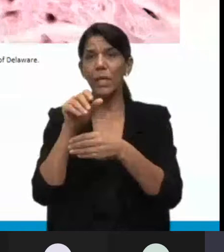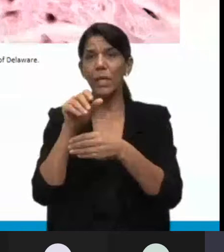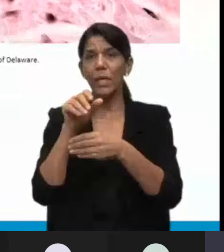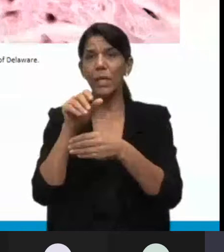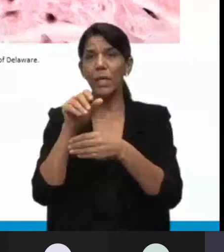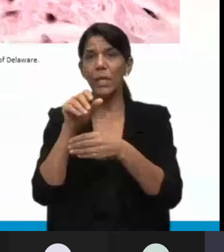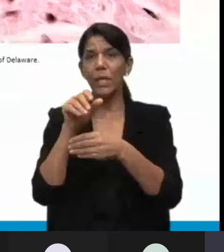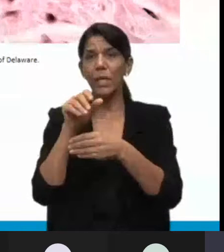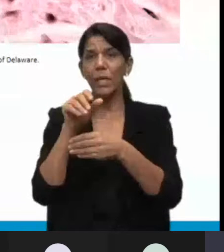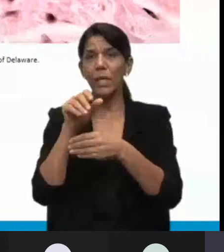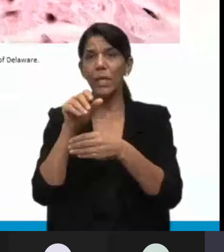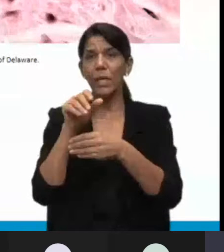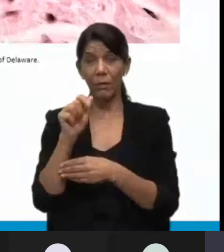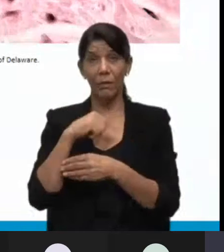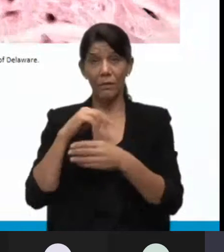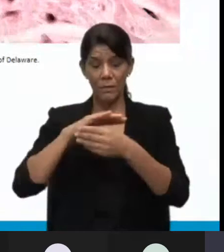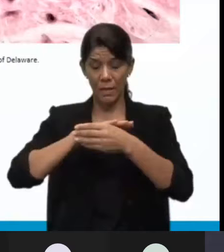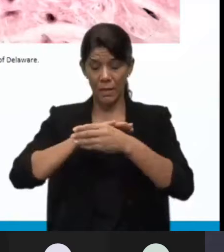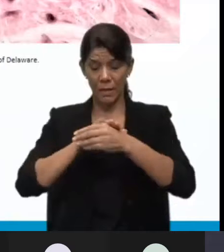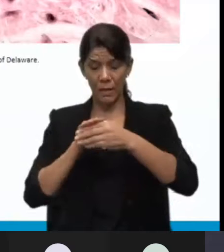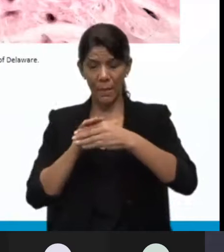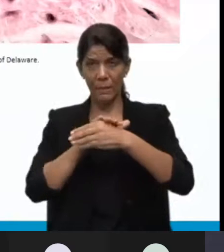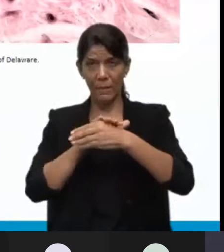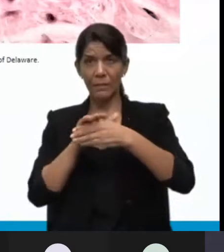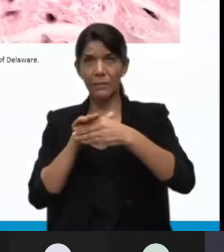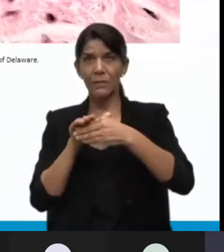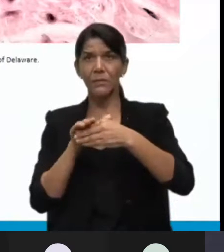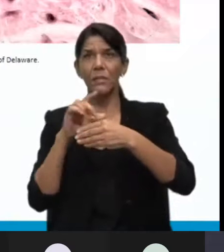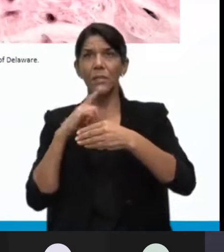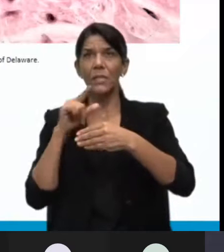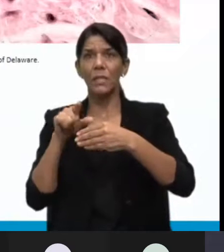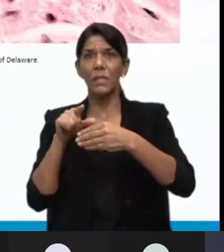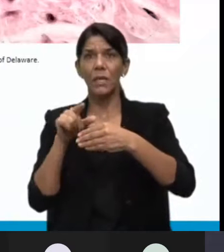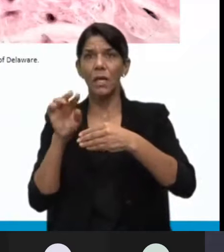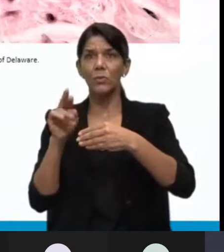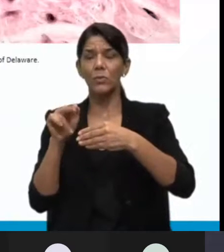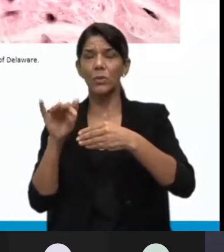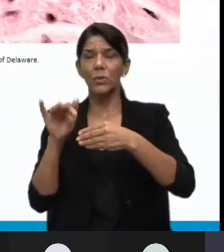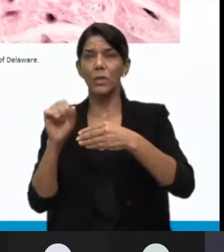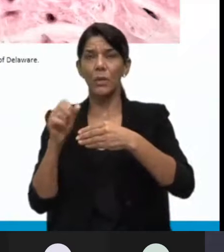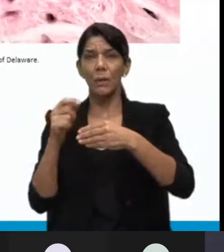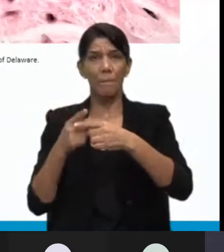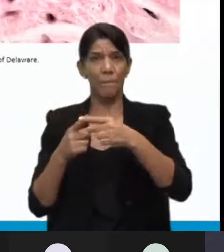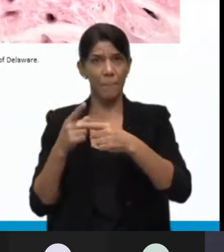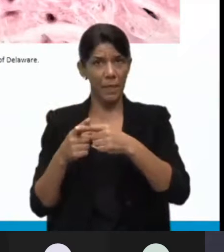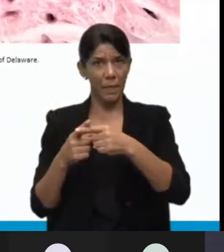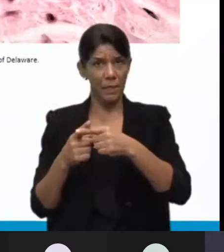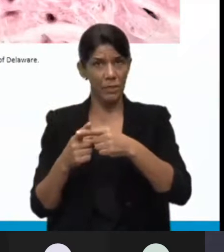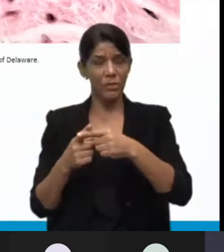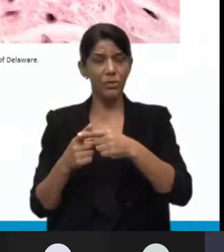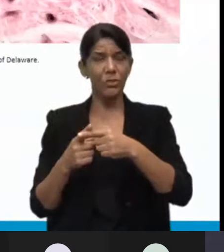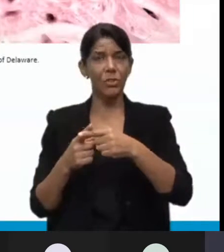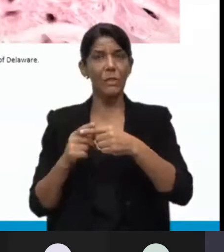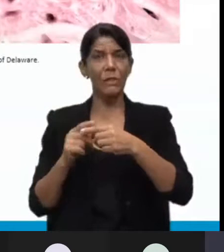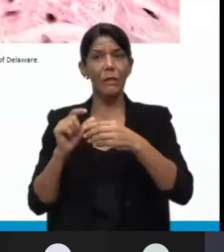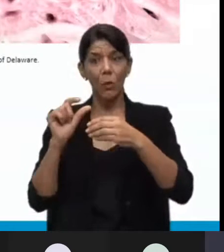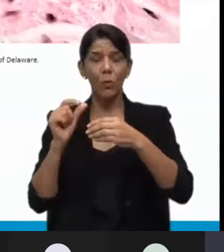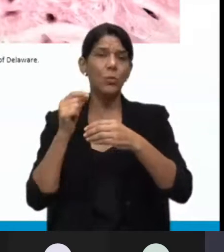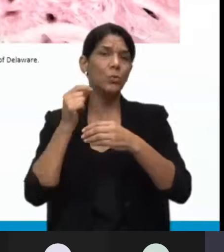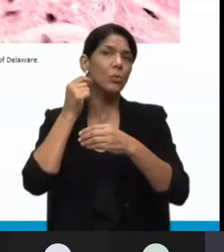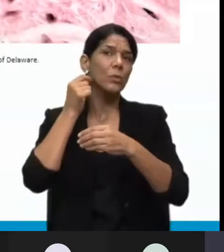túnica íntima. Essa camada aqui, ó, que é a túnica média, que é bastante espessa